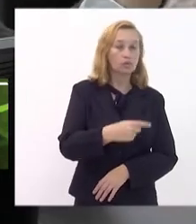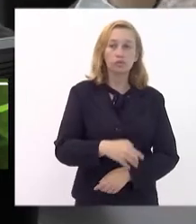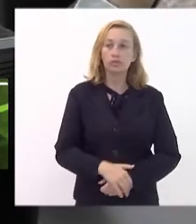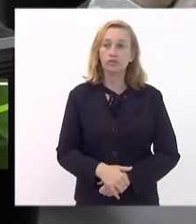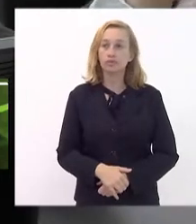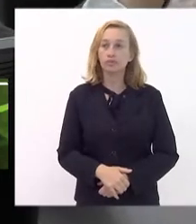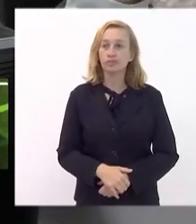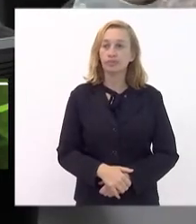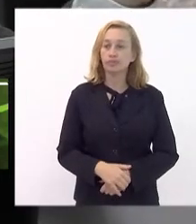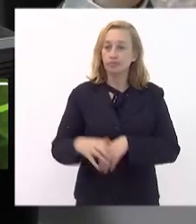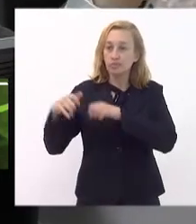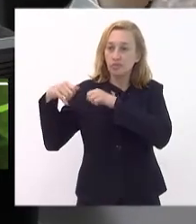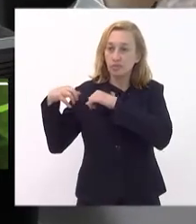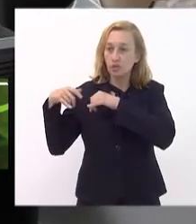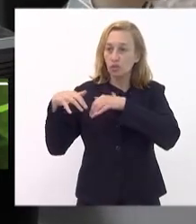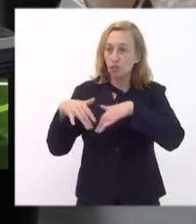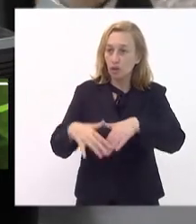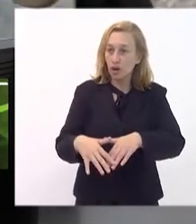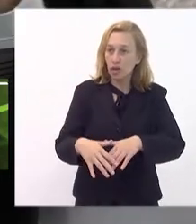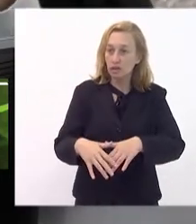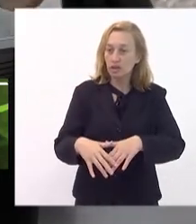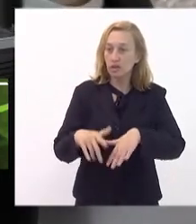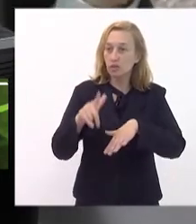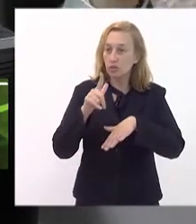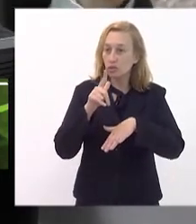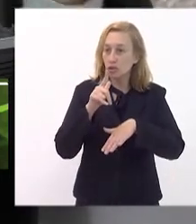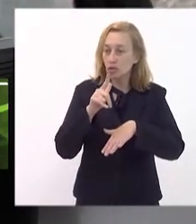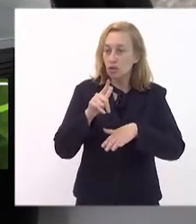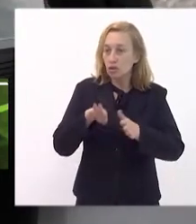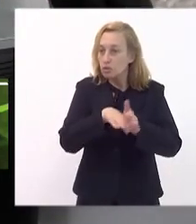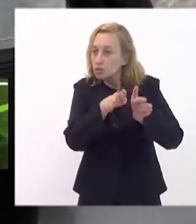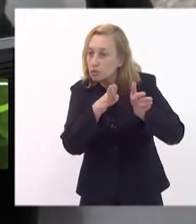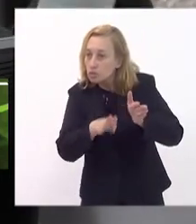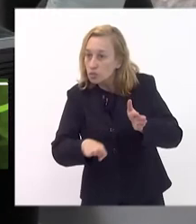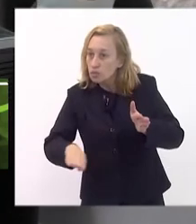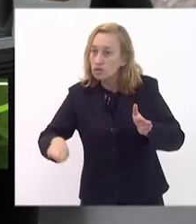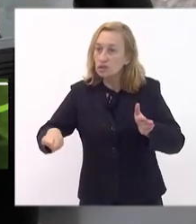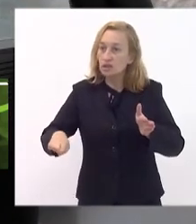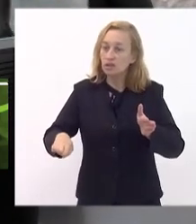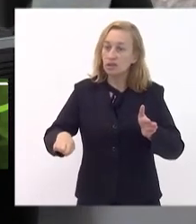a invasão dos oceanos, a parte